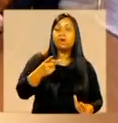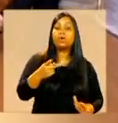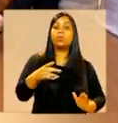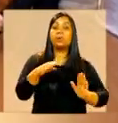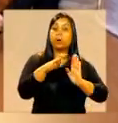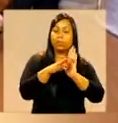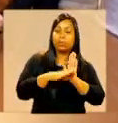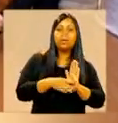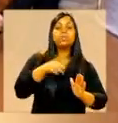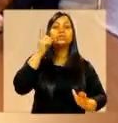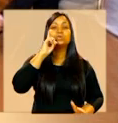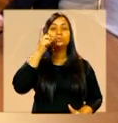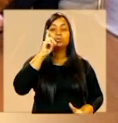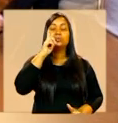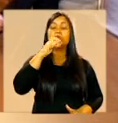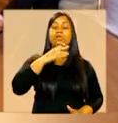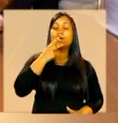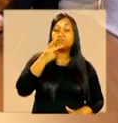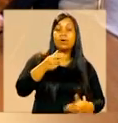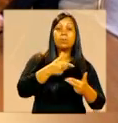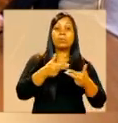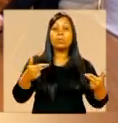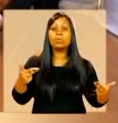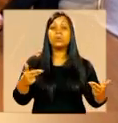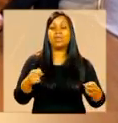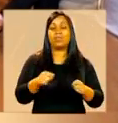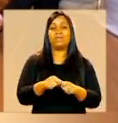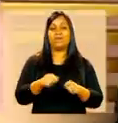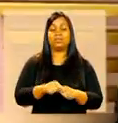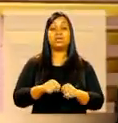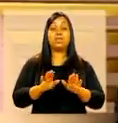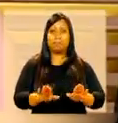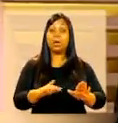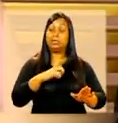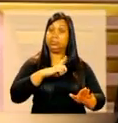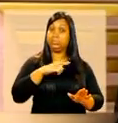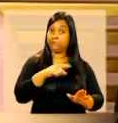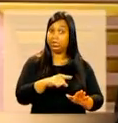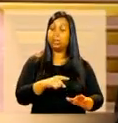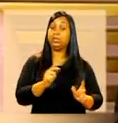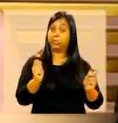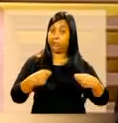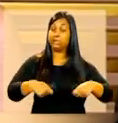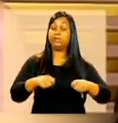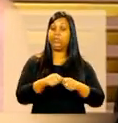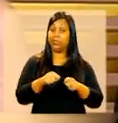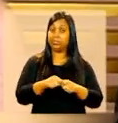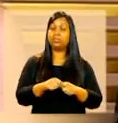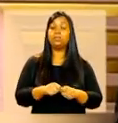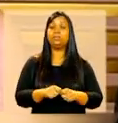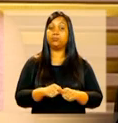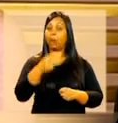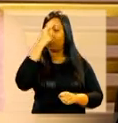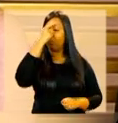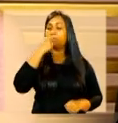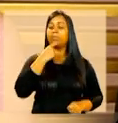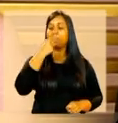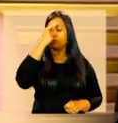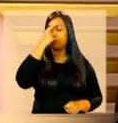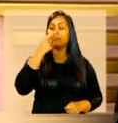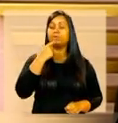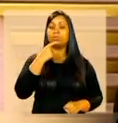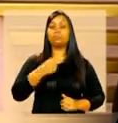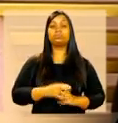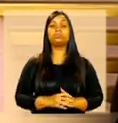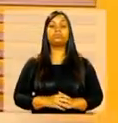na programação diária tem alguma coisa que você, eu não tenho interesse de fazer, mas tá ali, tem que fazer, né? Então, é perfil mesmo. Ô